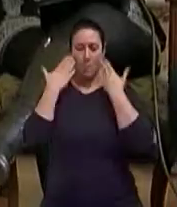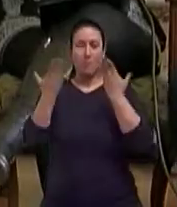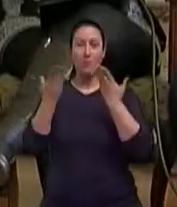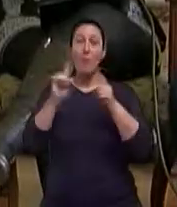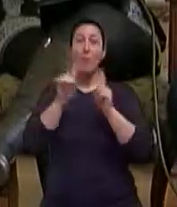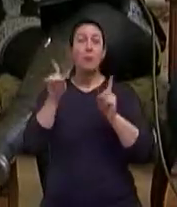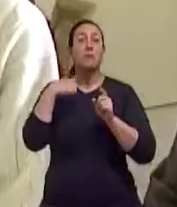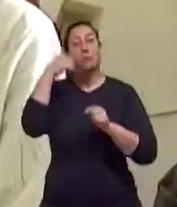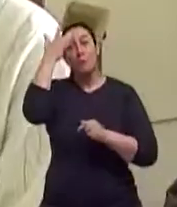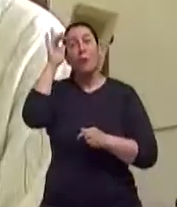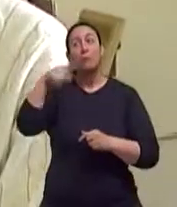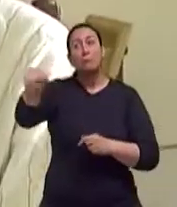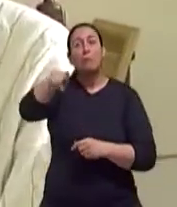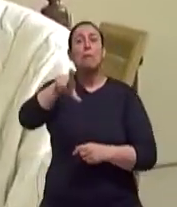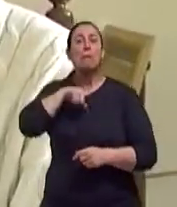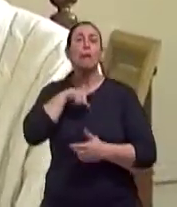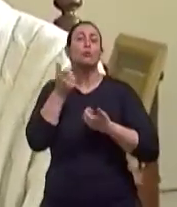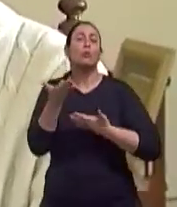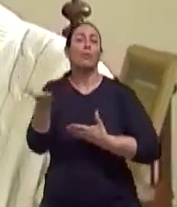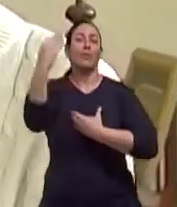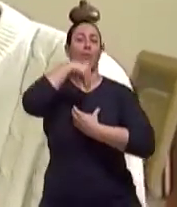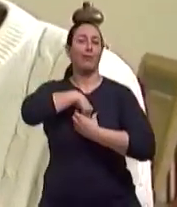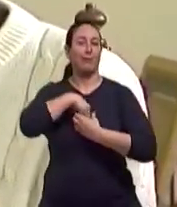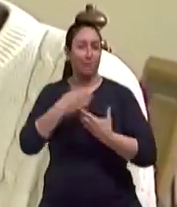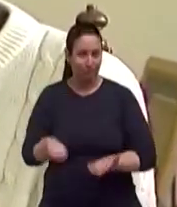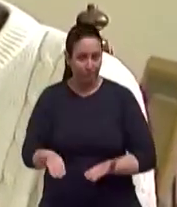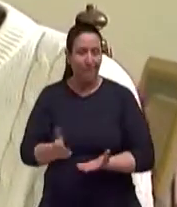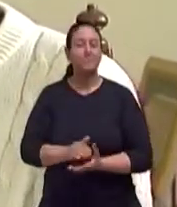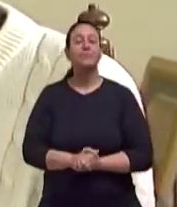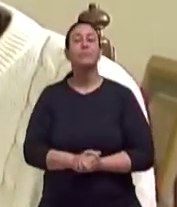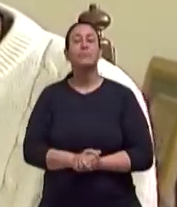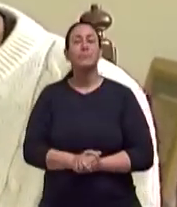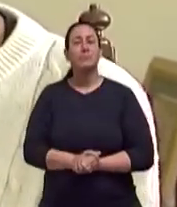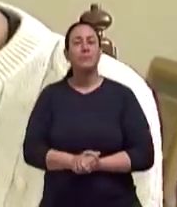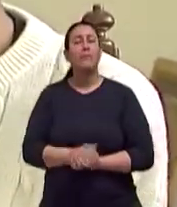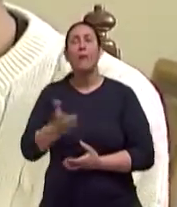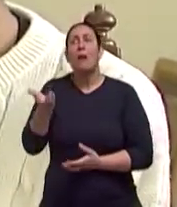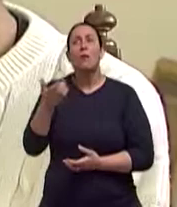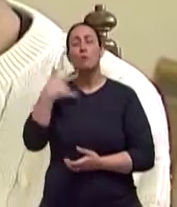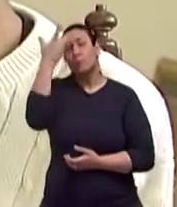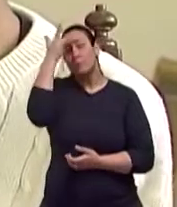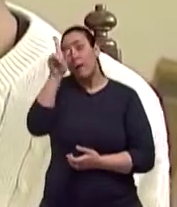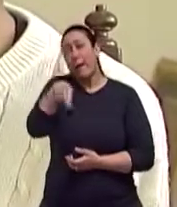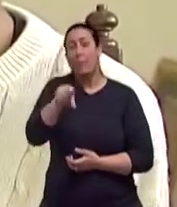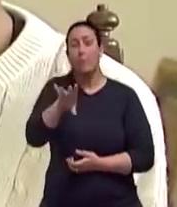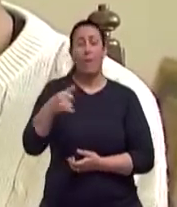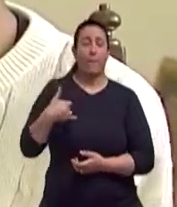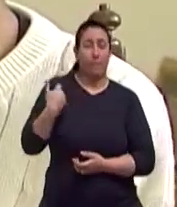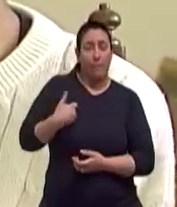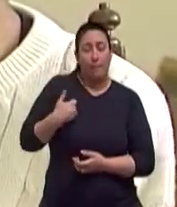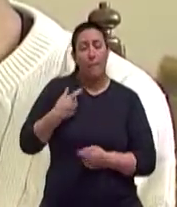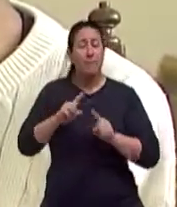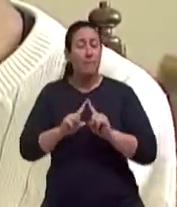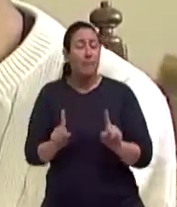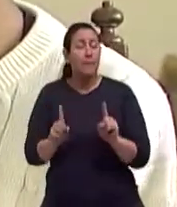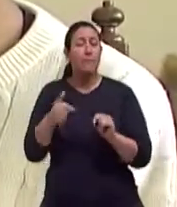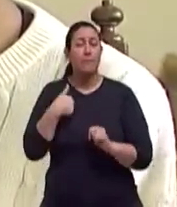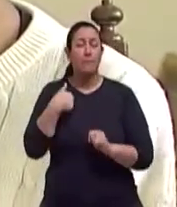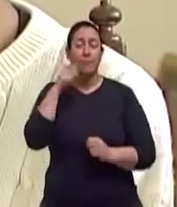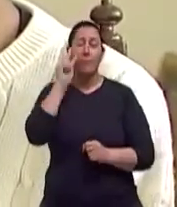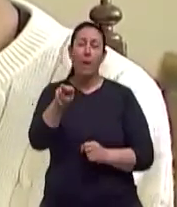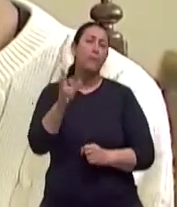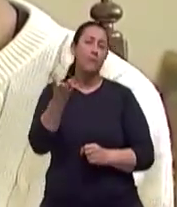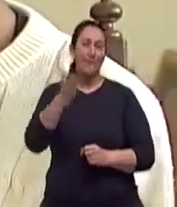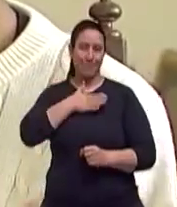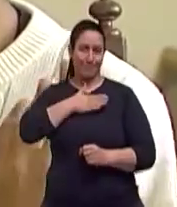mais jovem até que a gente eu acho mais uma questão de assim idade não isso não interfere em como a pessoa vai vai ser vai gente enfim